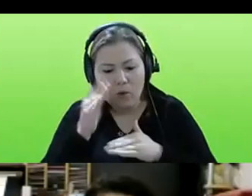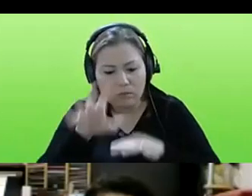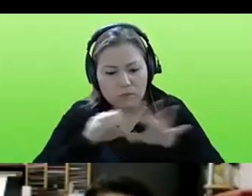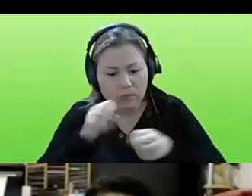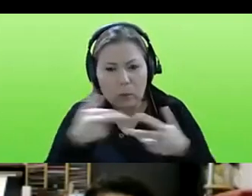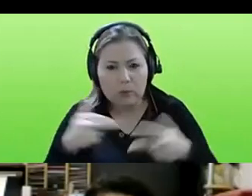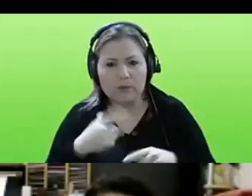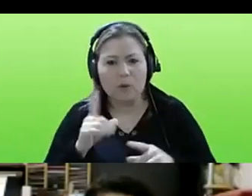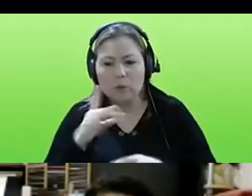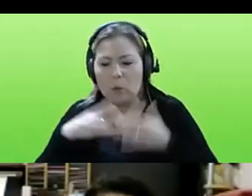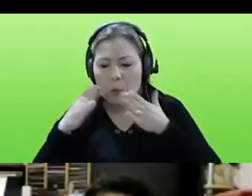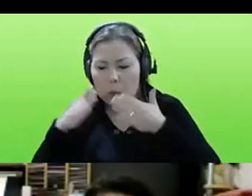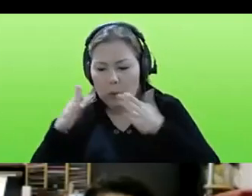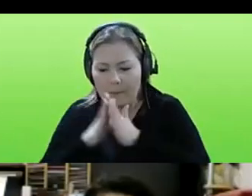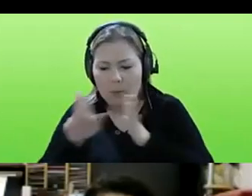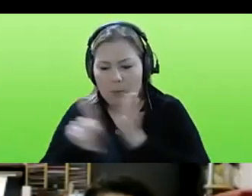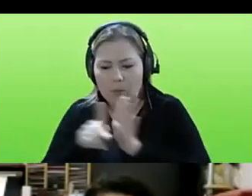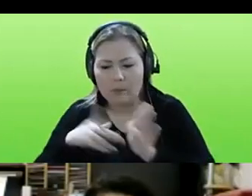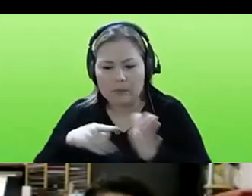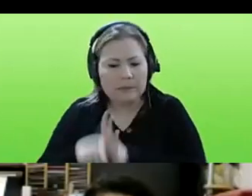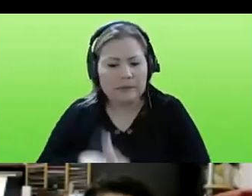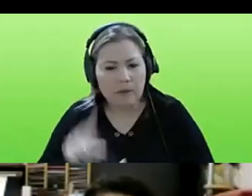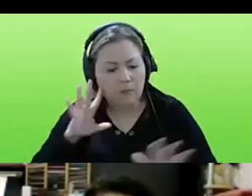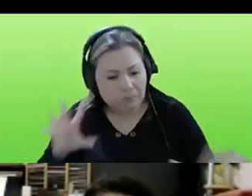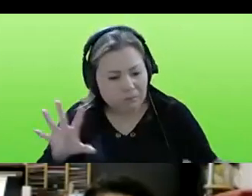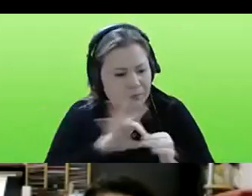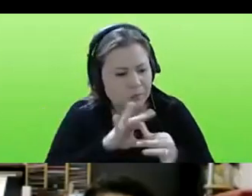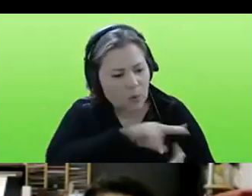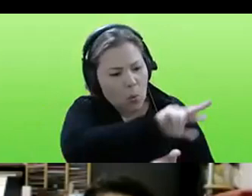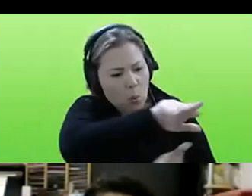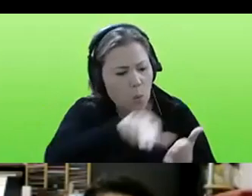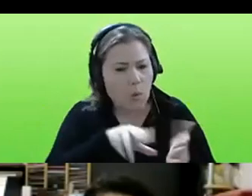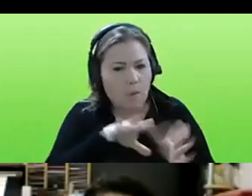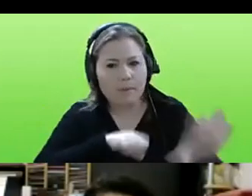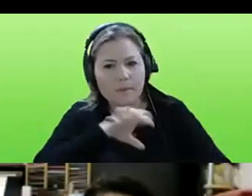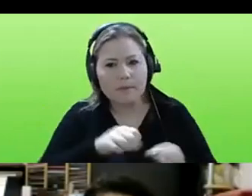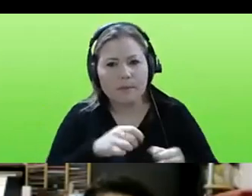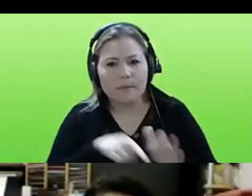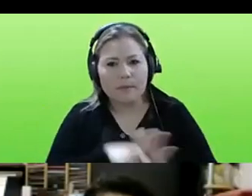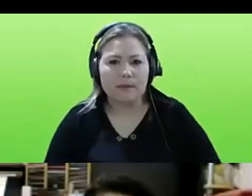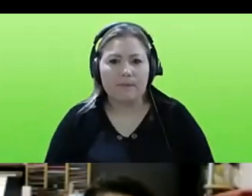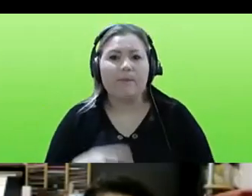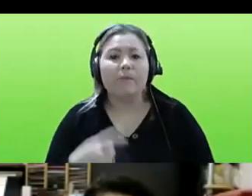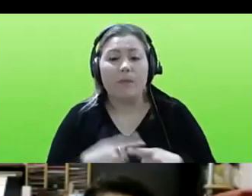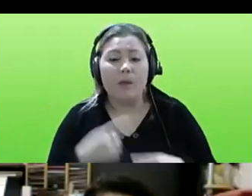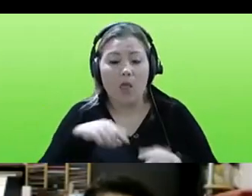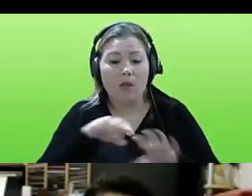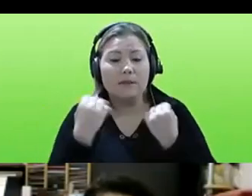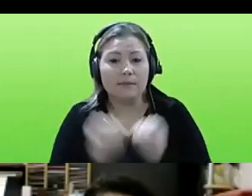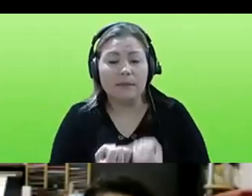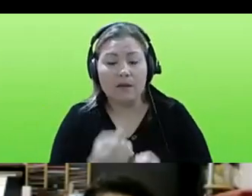assim você pode unir o útil ao agradável, porque no nosso seminário nós